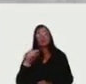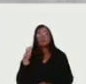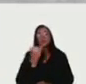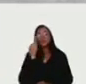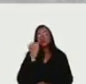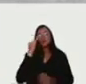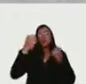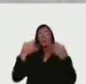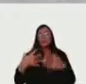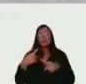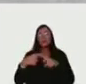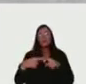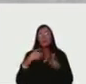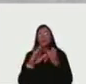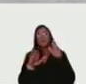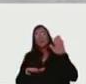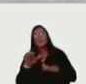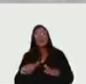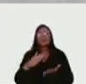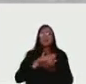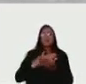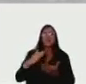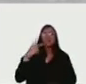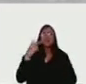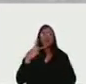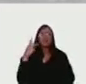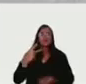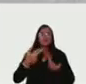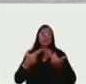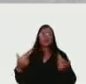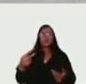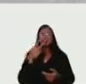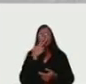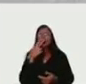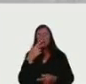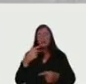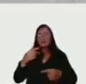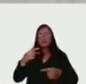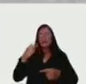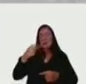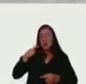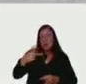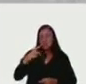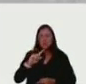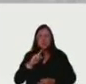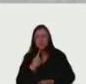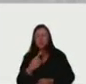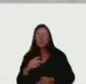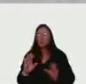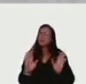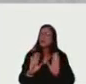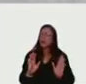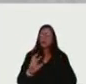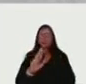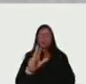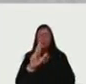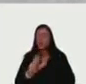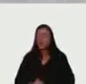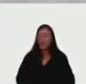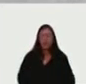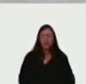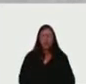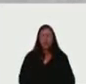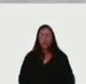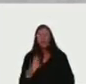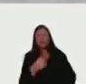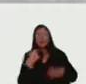vezes, começam a mexer, né, com política, acho que as coisas são de uma politicagem meio suja, que não compensa, Pedroso. Né? A gente tem que deixar as